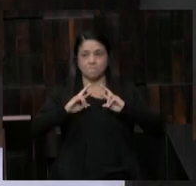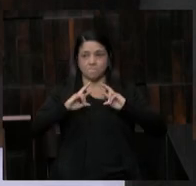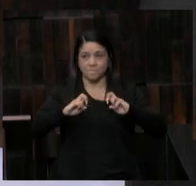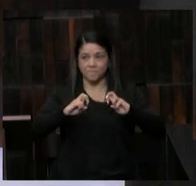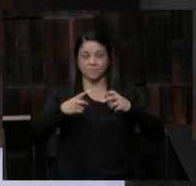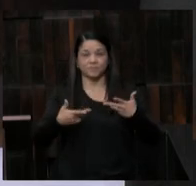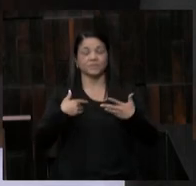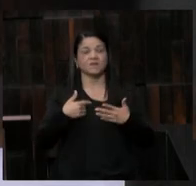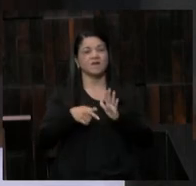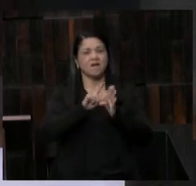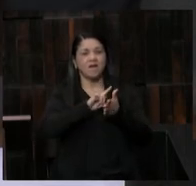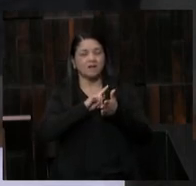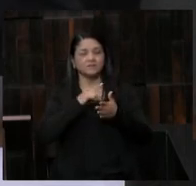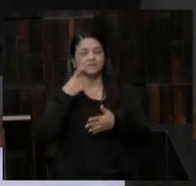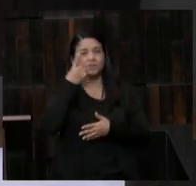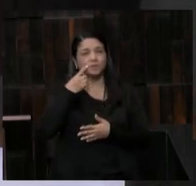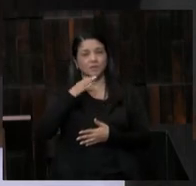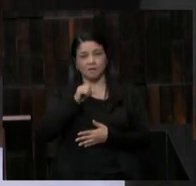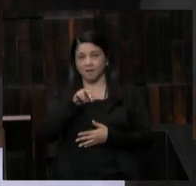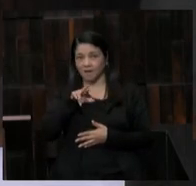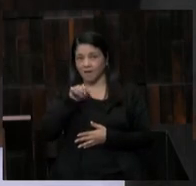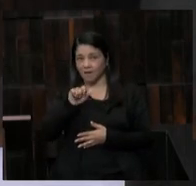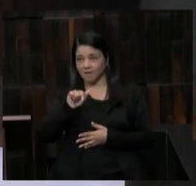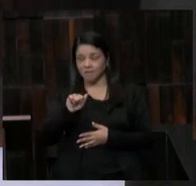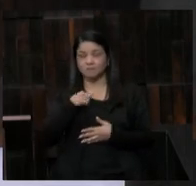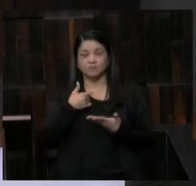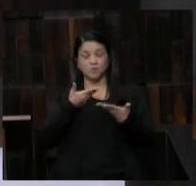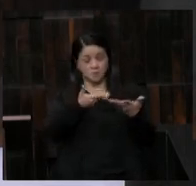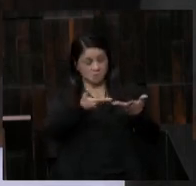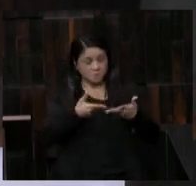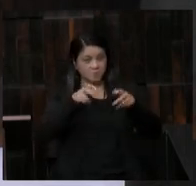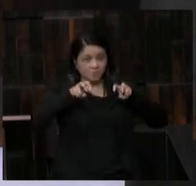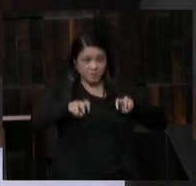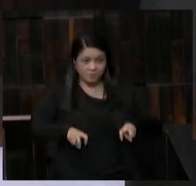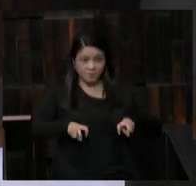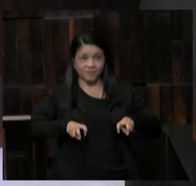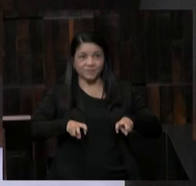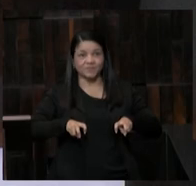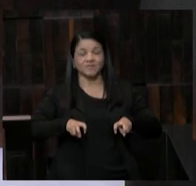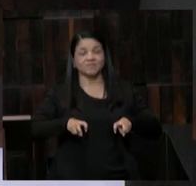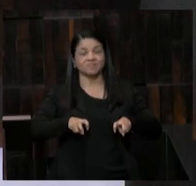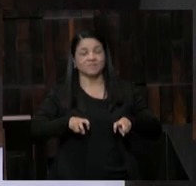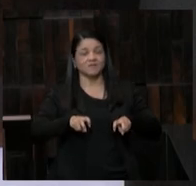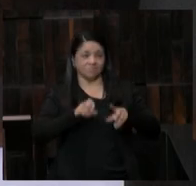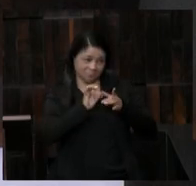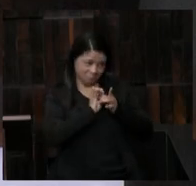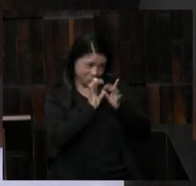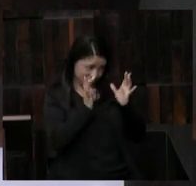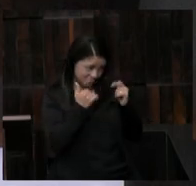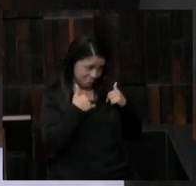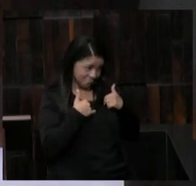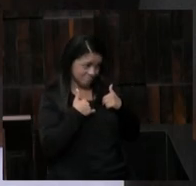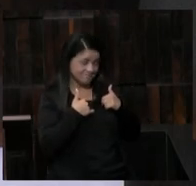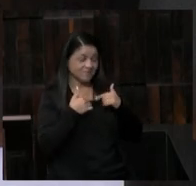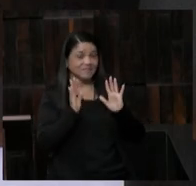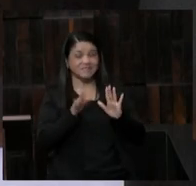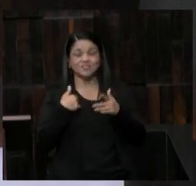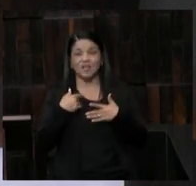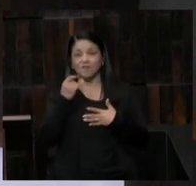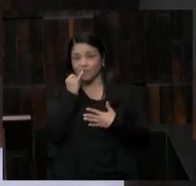eu gostaria de chamar mais uma pessoa para compor a mesa conosco, se Vossa Excelência me permite, porque a senhora acabou de